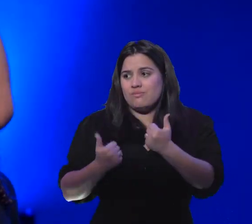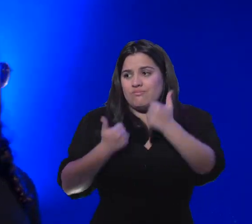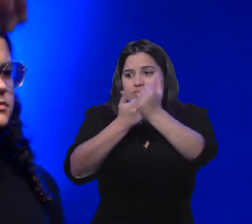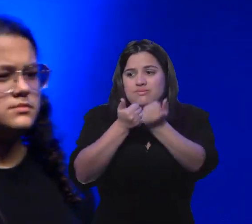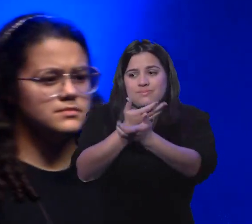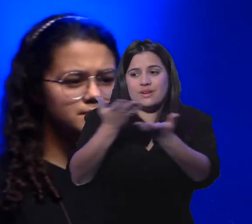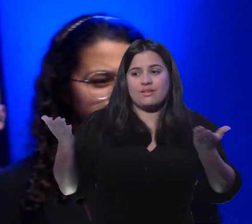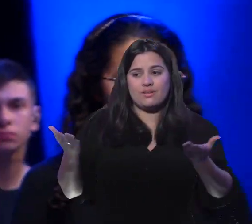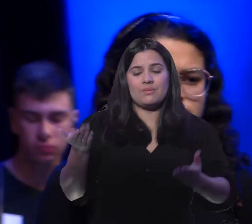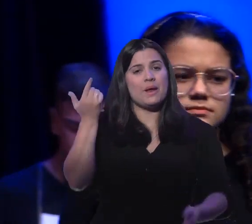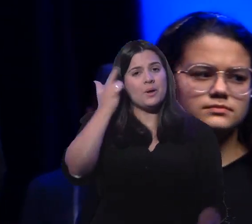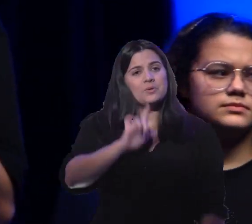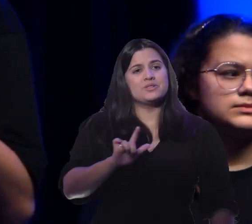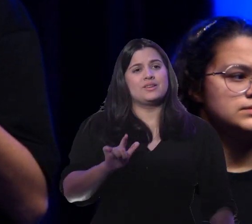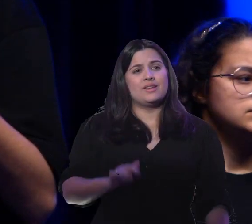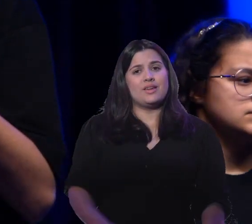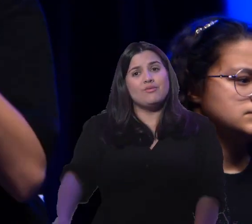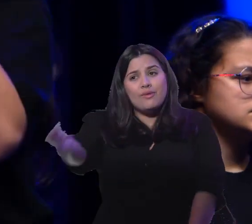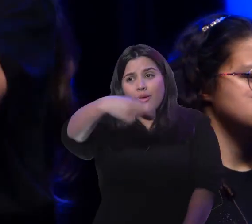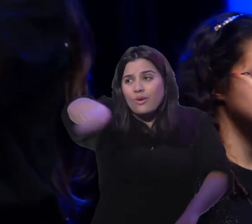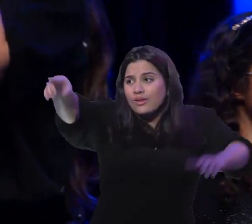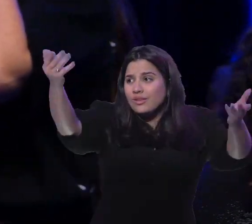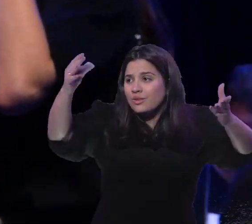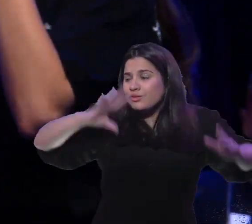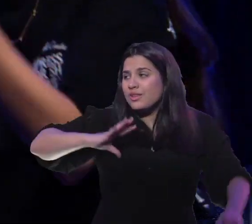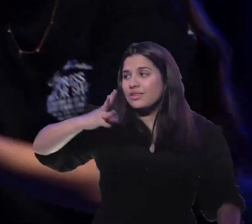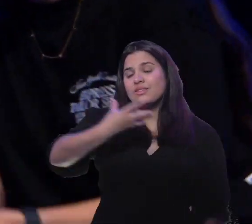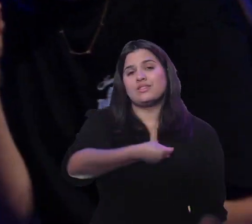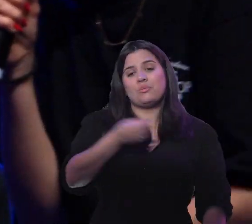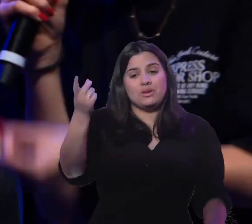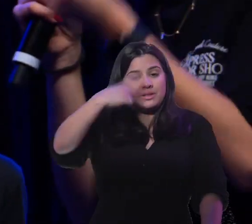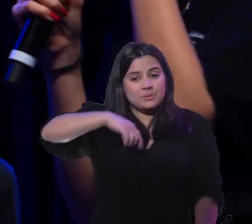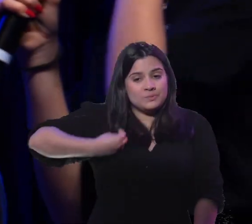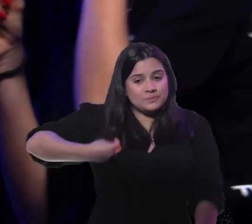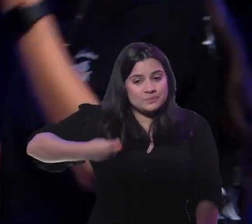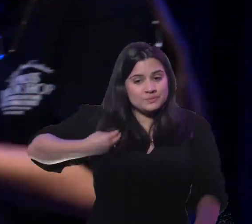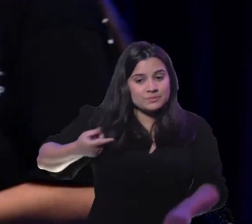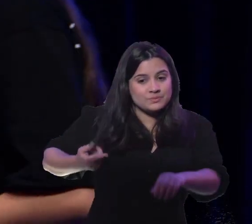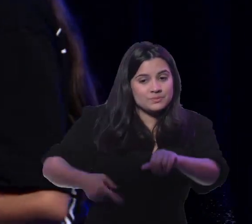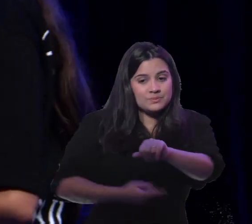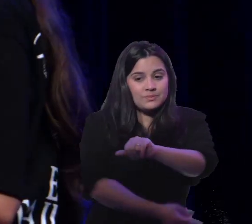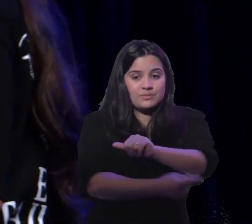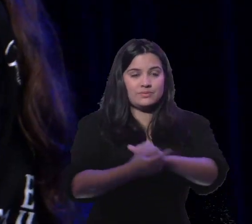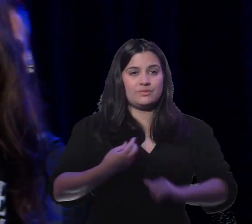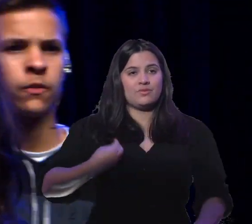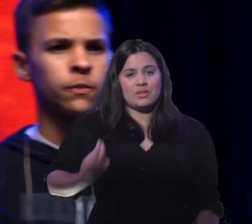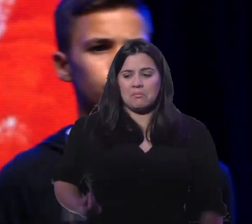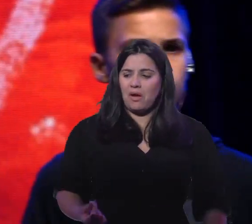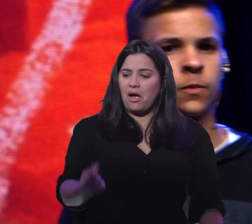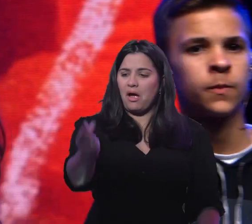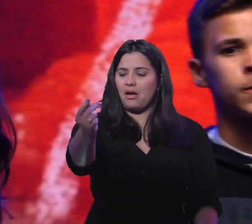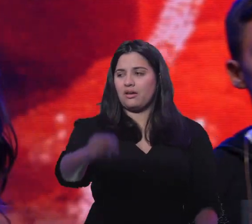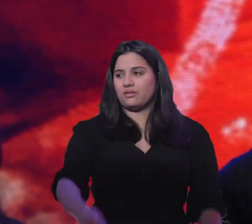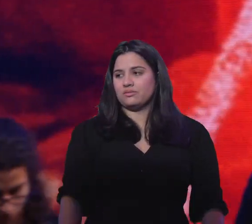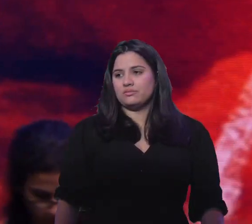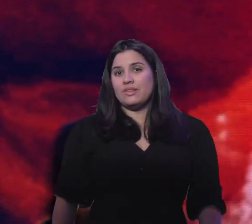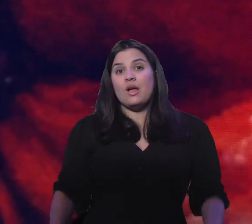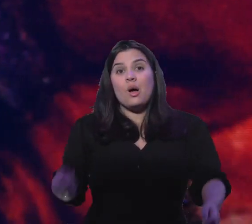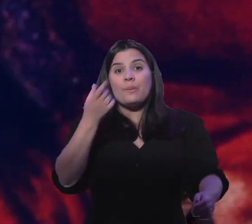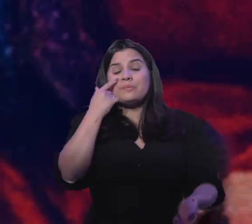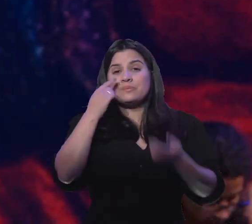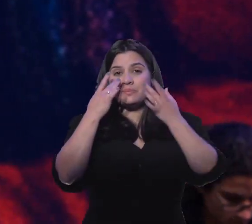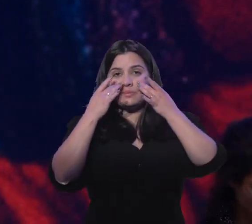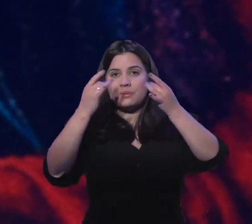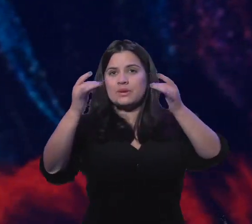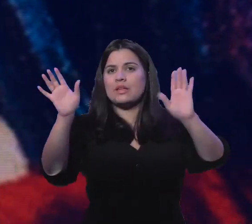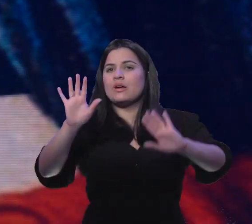para conquistar a sua vida, para que você tenha vida eterna, para que você tenha vida plena. Presta atenção aqui em mim,